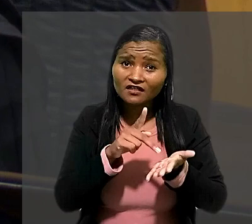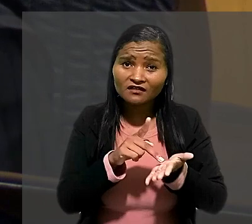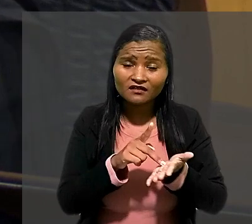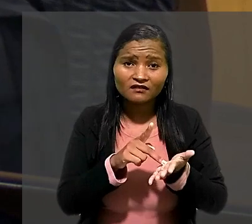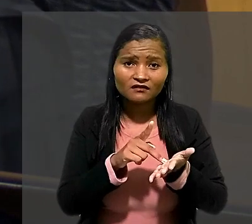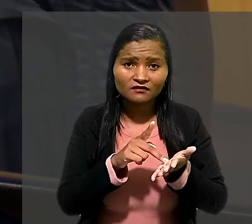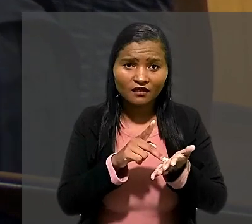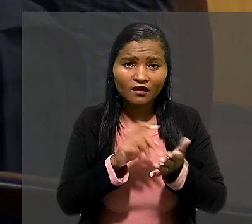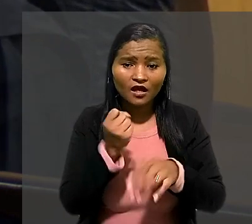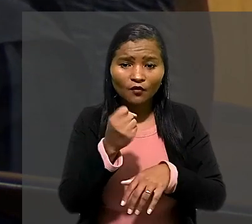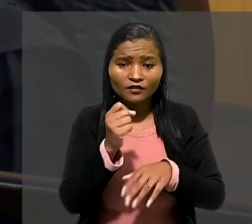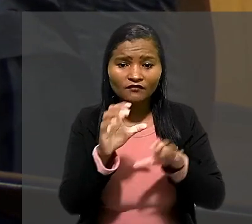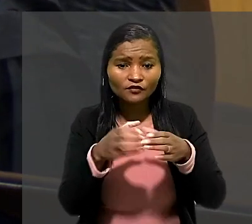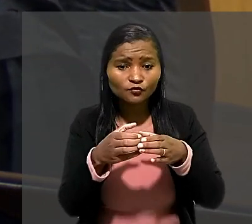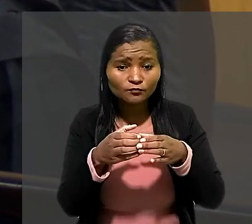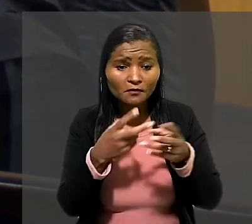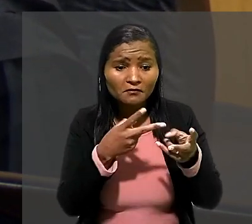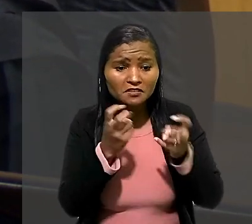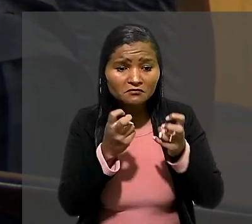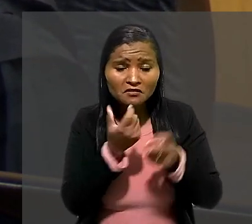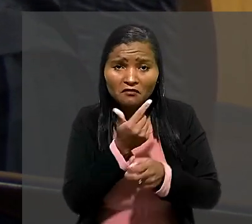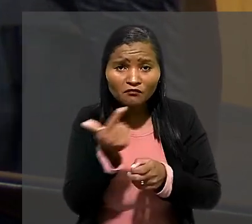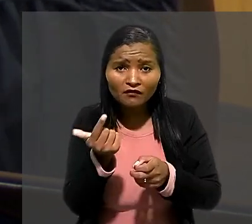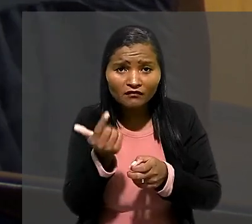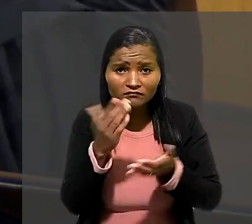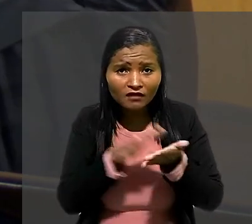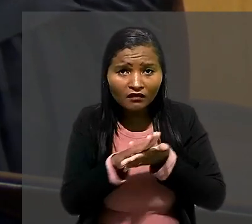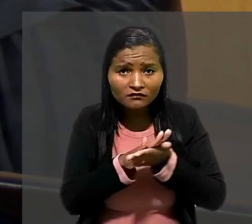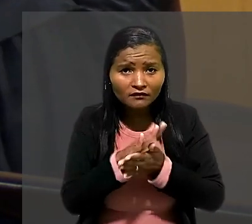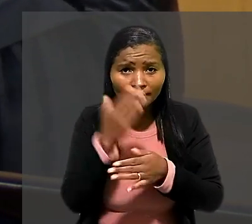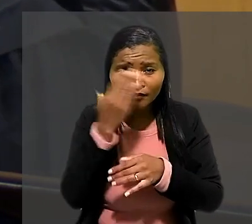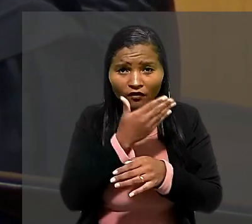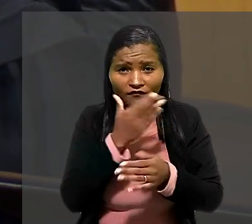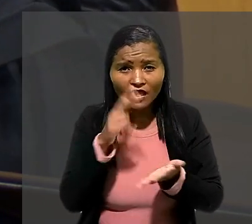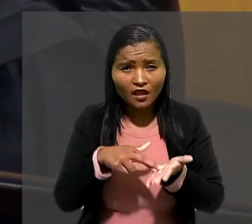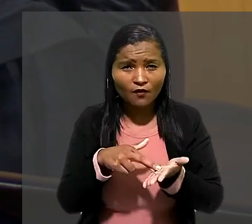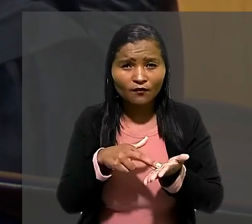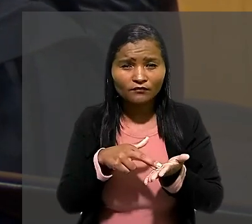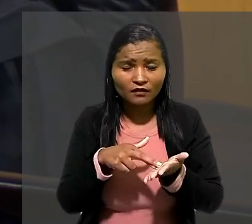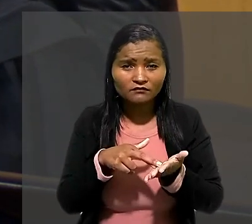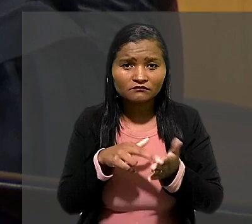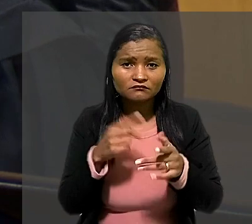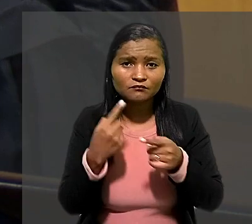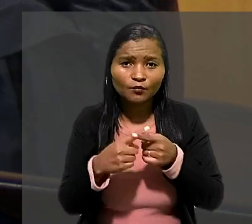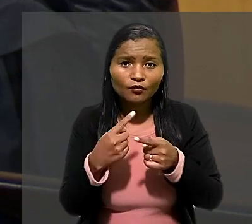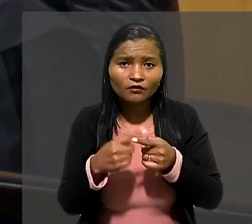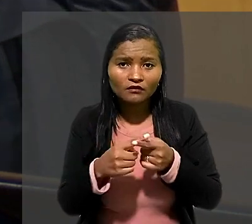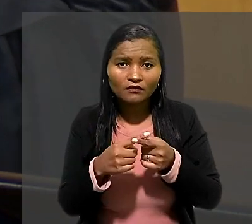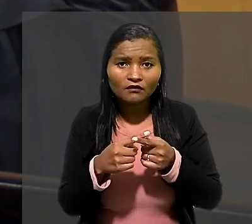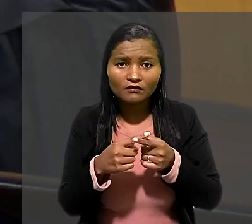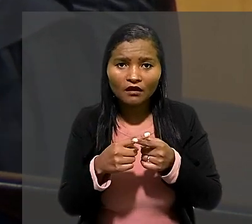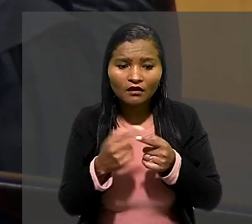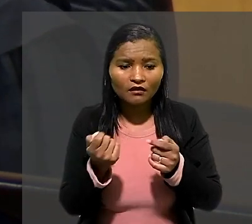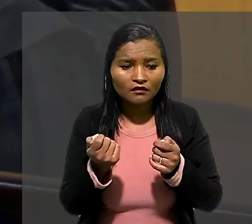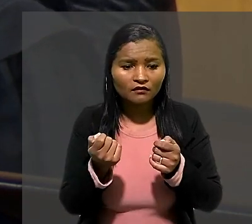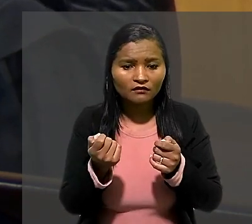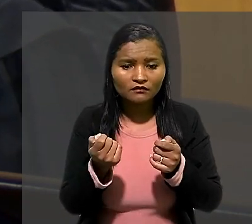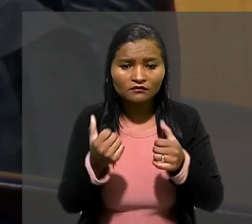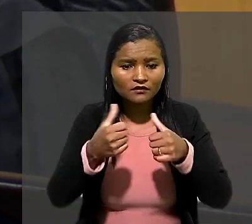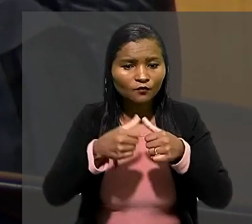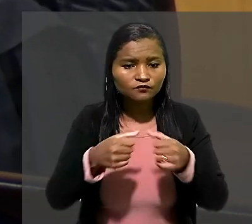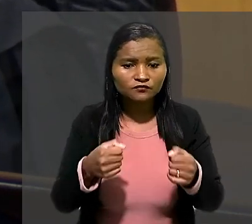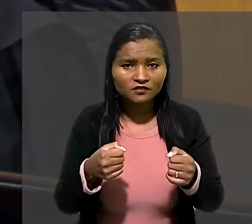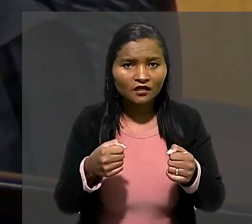provas reais. A 8ª turma verificou que não existe essa prova real, mesmo porque não está isso